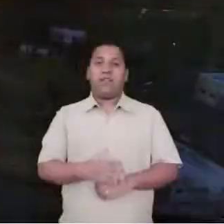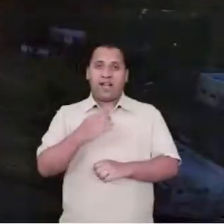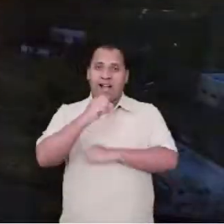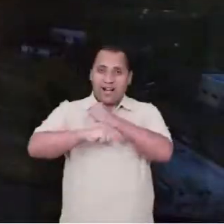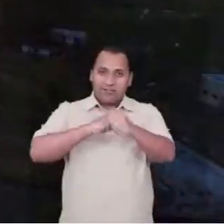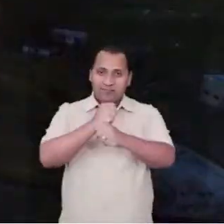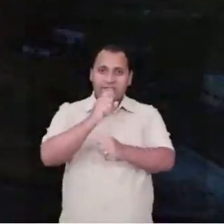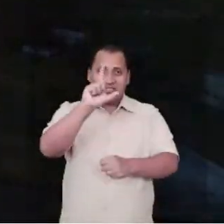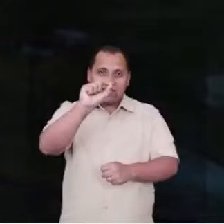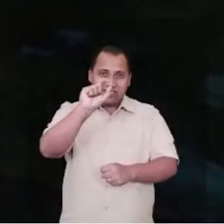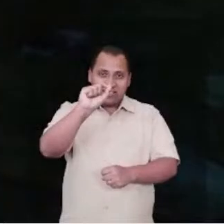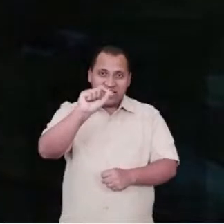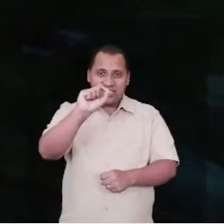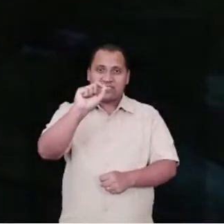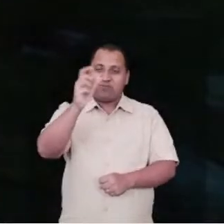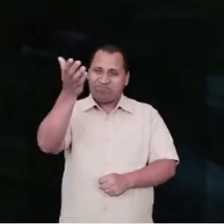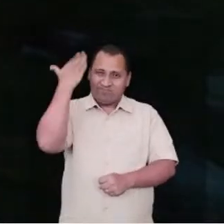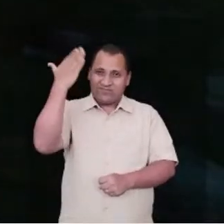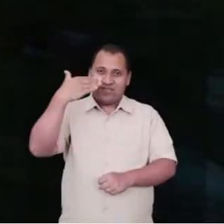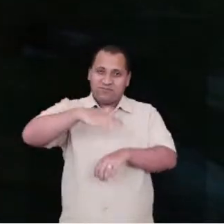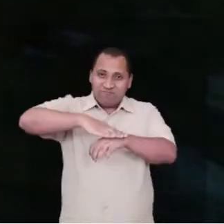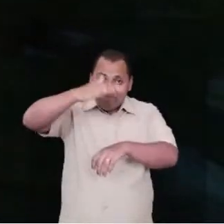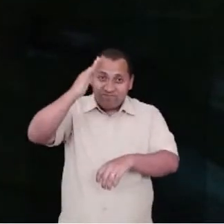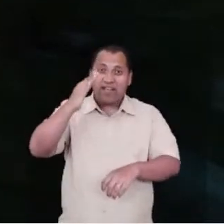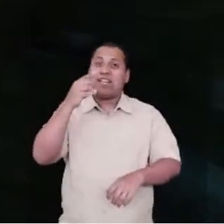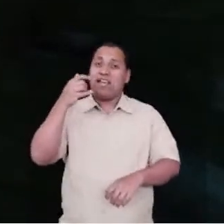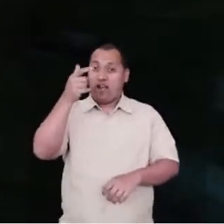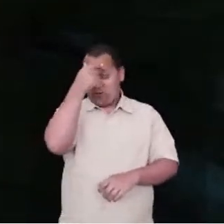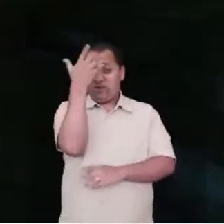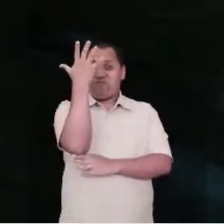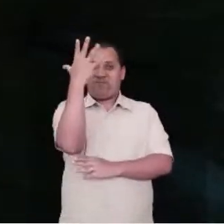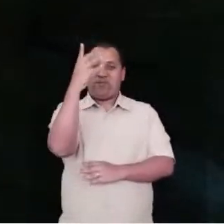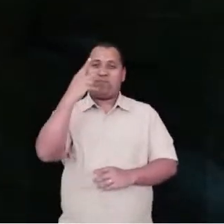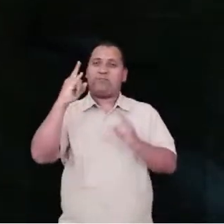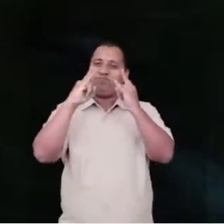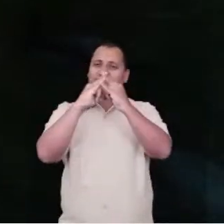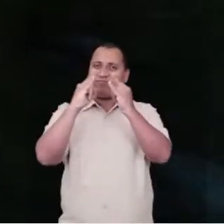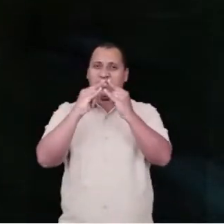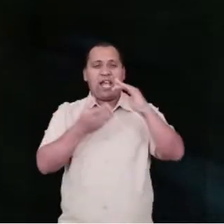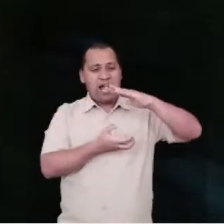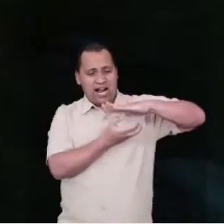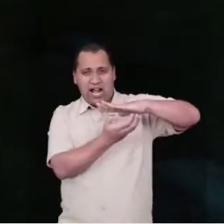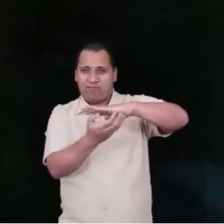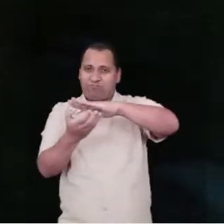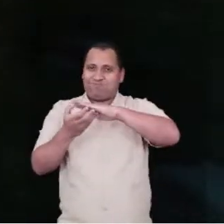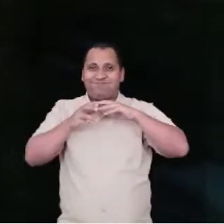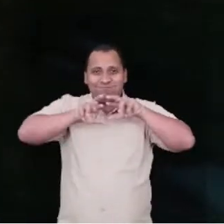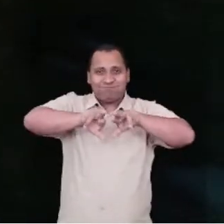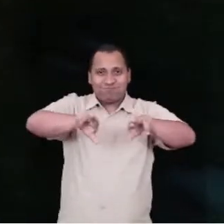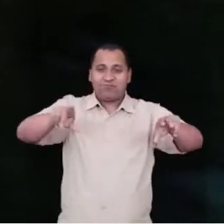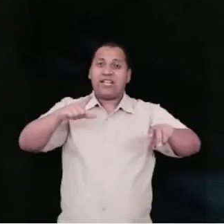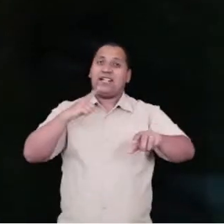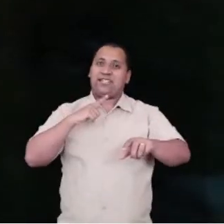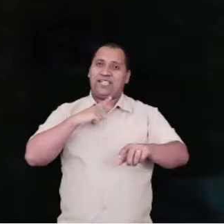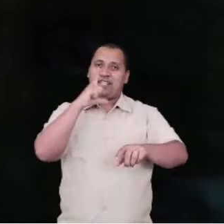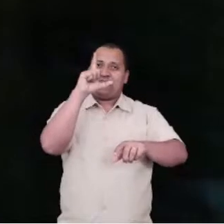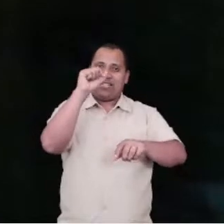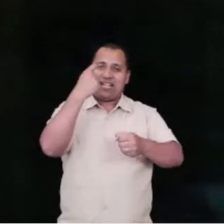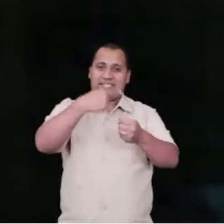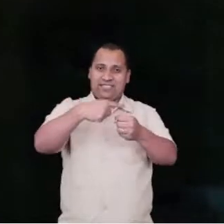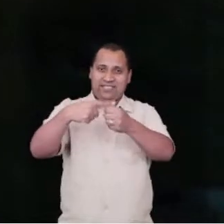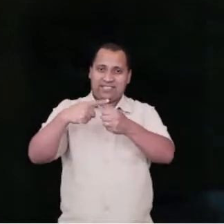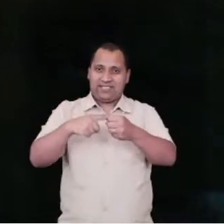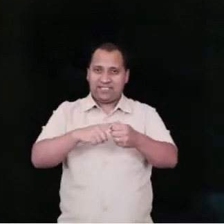Com mais de uma década de história, a Universidade Federal do Pampa é uma instituição multicamp, que está presente em